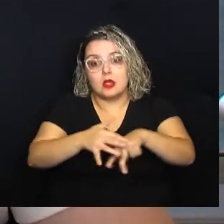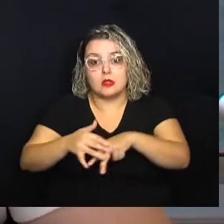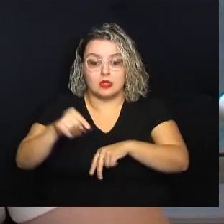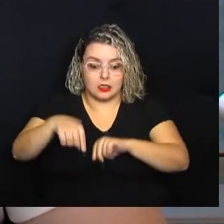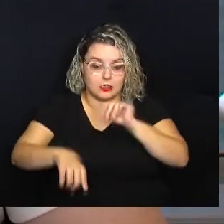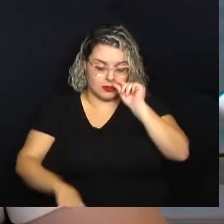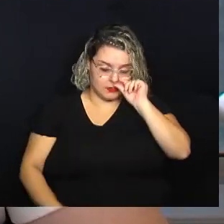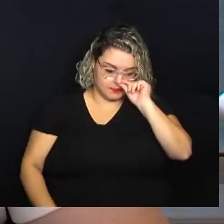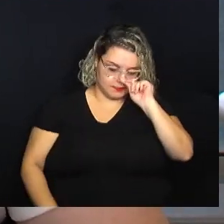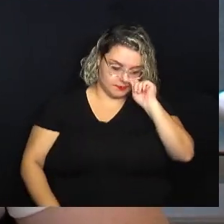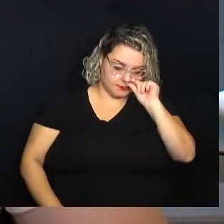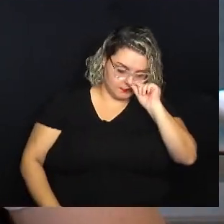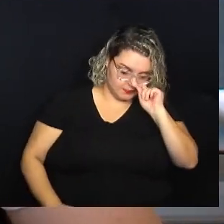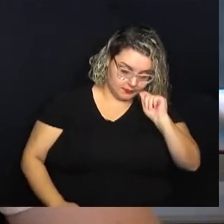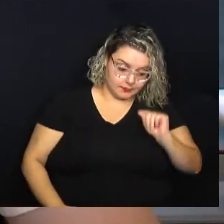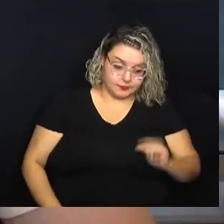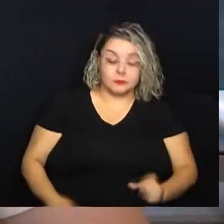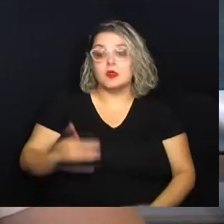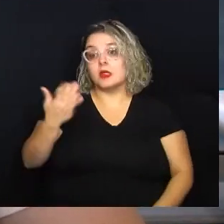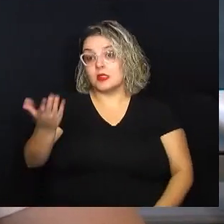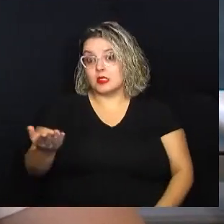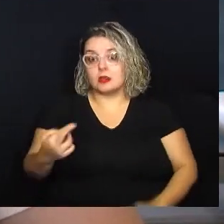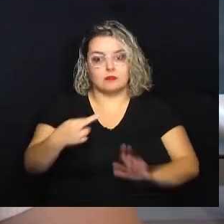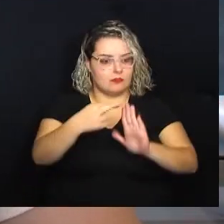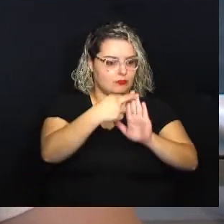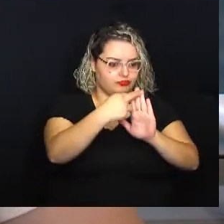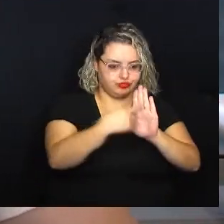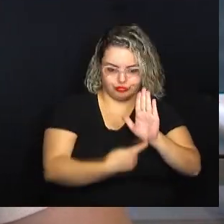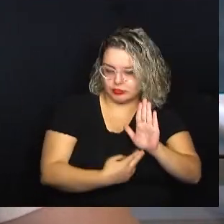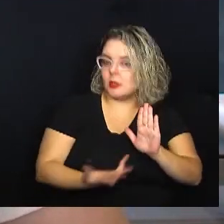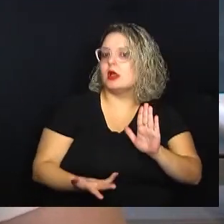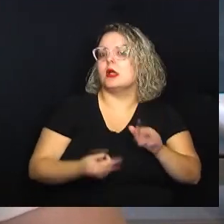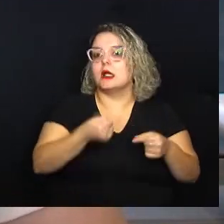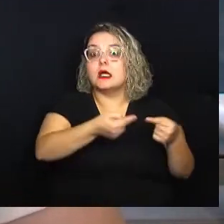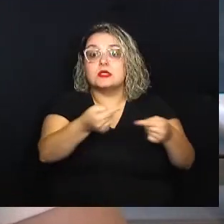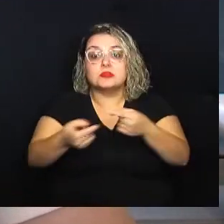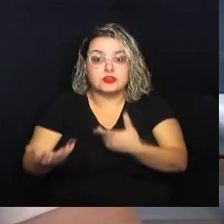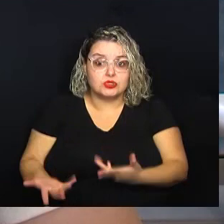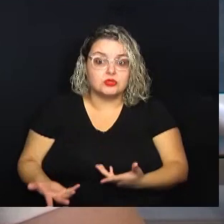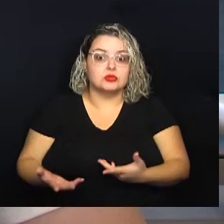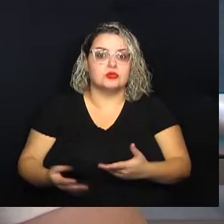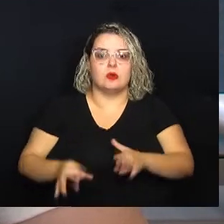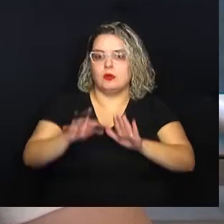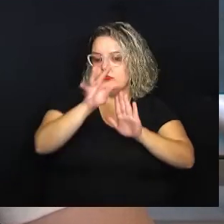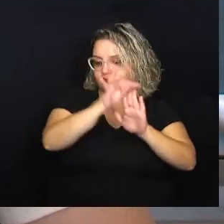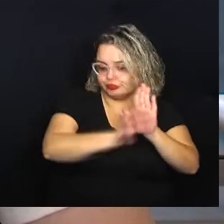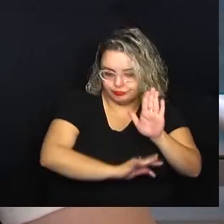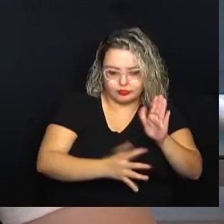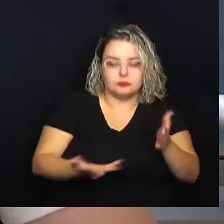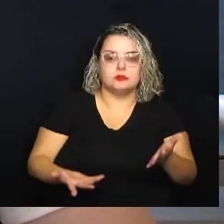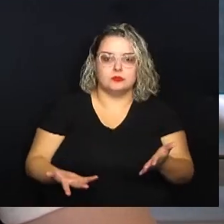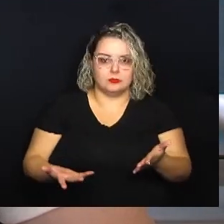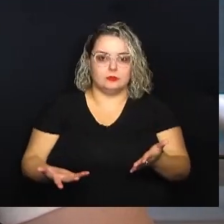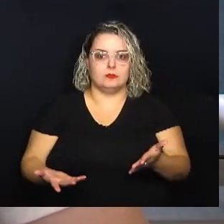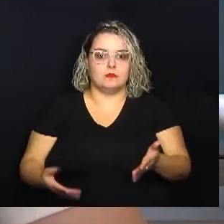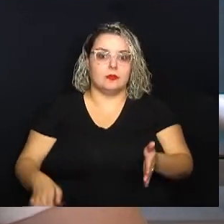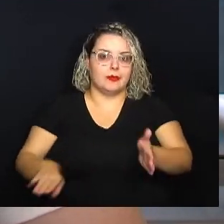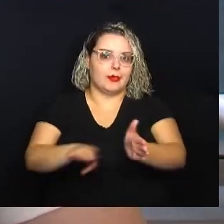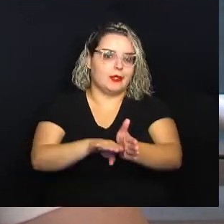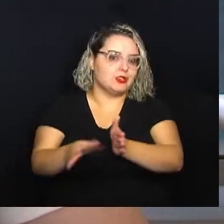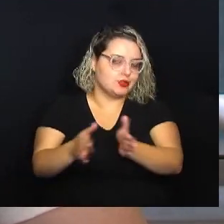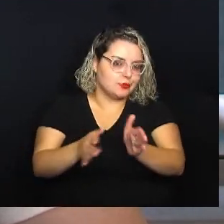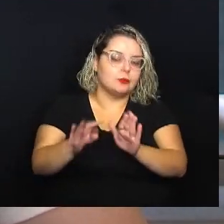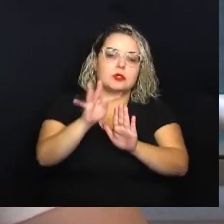aqui da Unicamp. E foi aí que ele fez esse roteiro, discutimos, o texto, ele me mostrou o texto, e aí